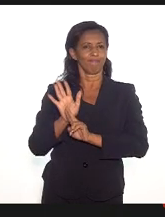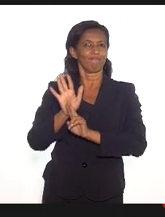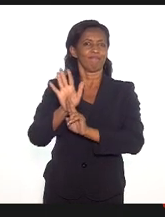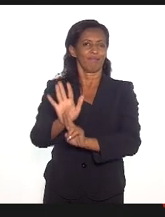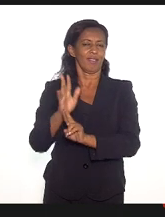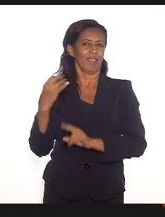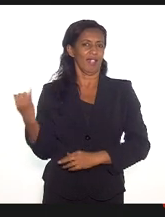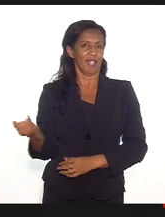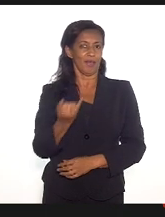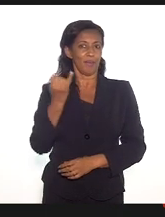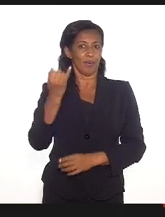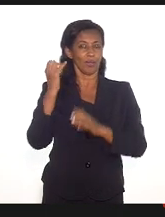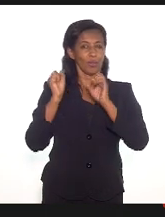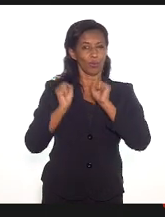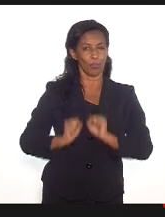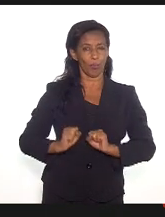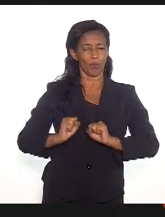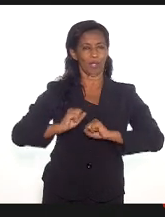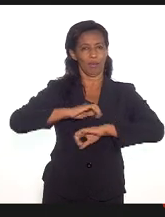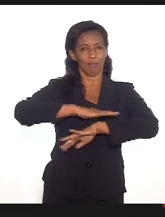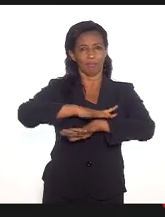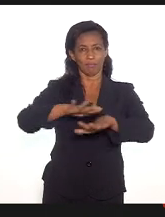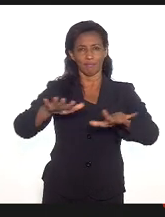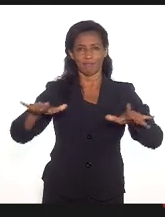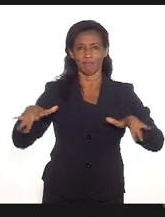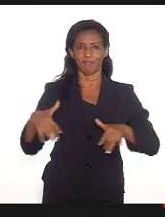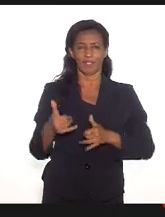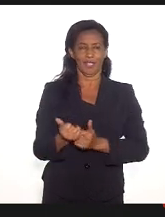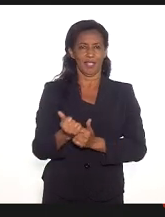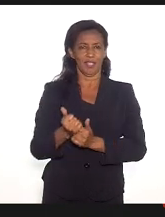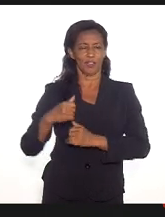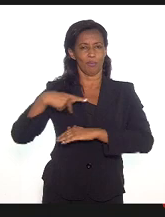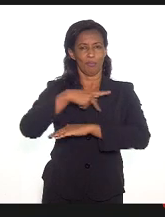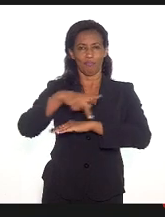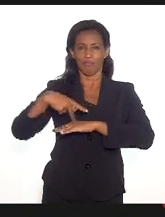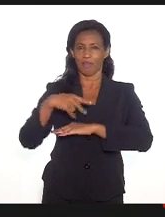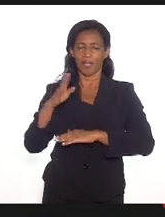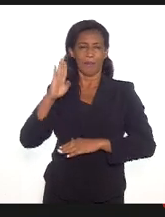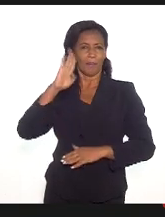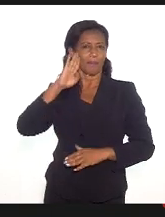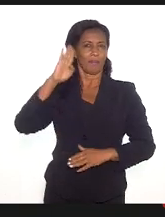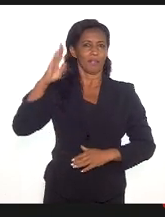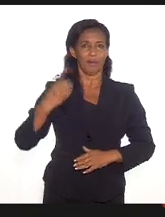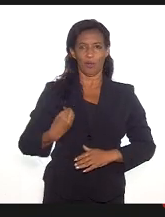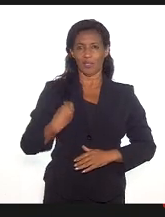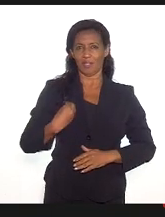importância do poder marítimo ao país, vital para nossa sobrevivência e